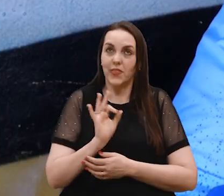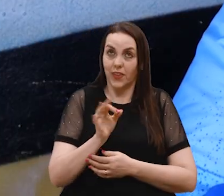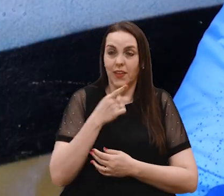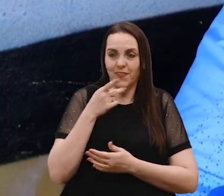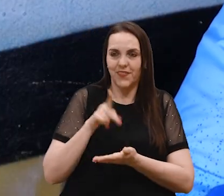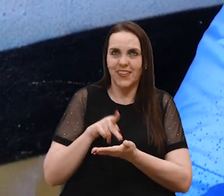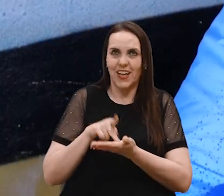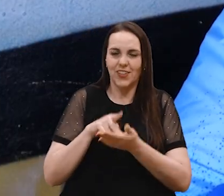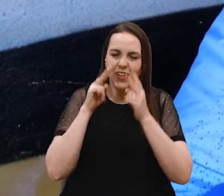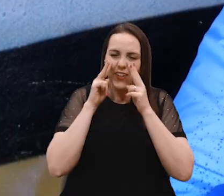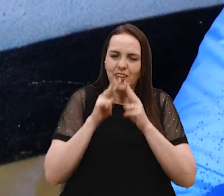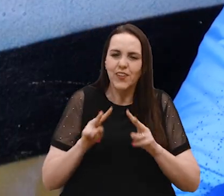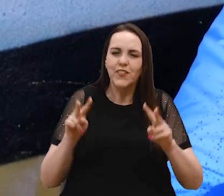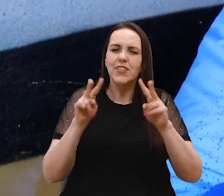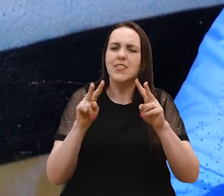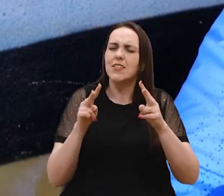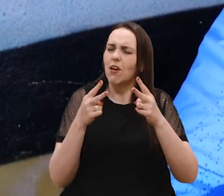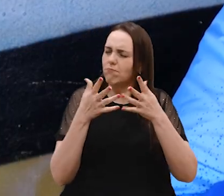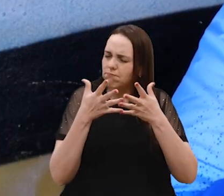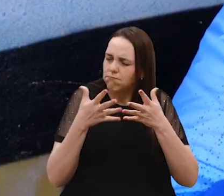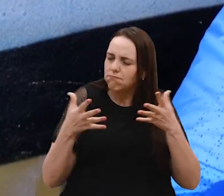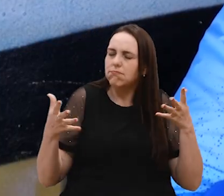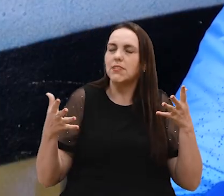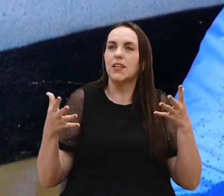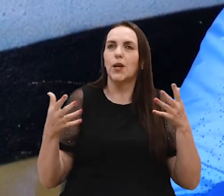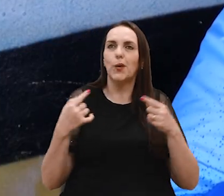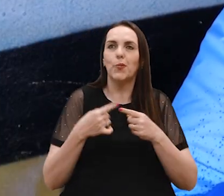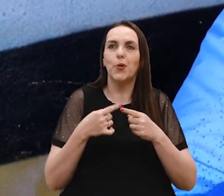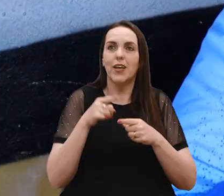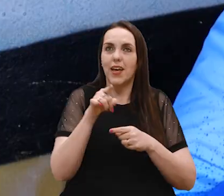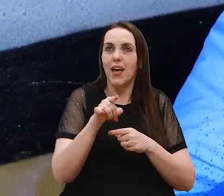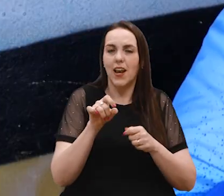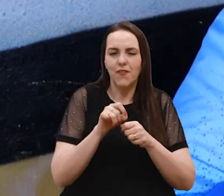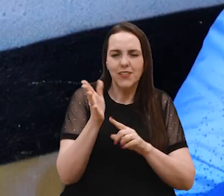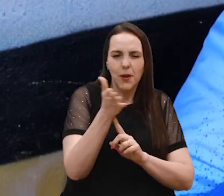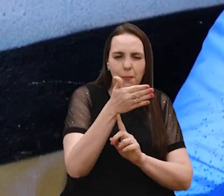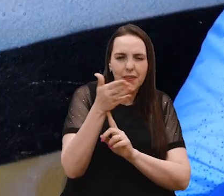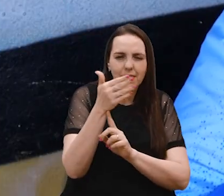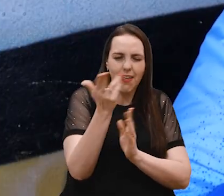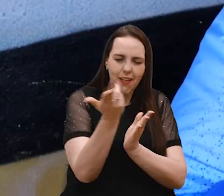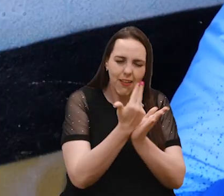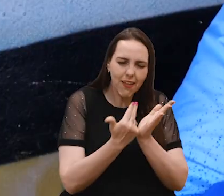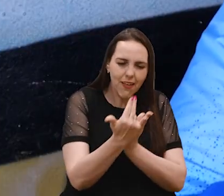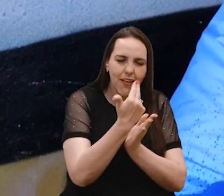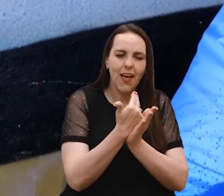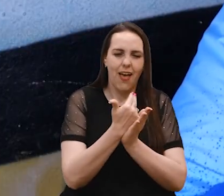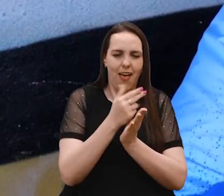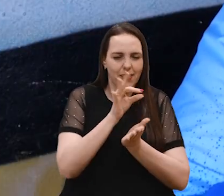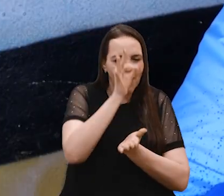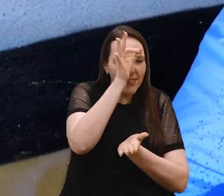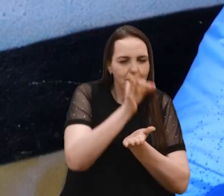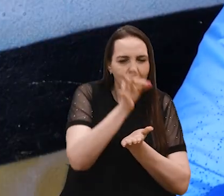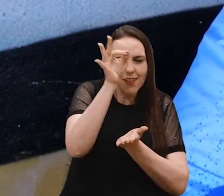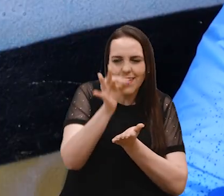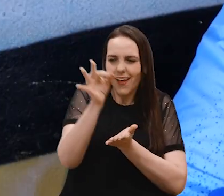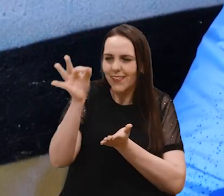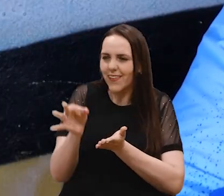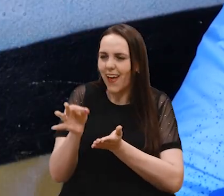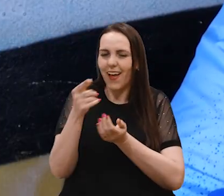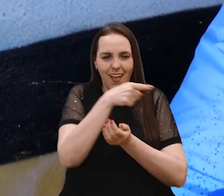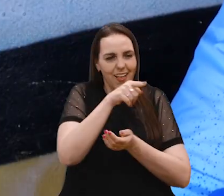E ela teve uma visão muito grande, porque ela fez as bandeiras, ela colocou, ela